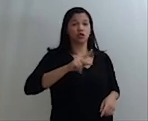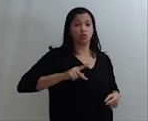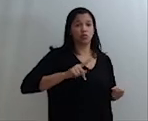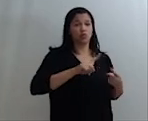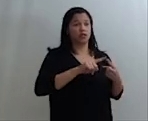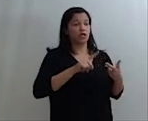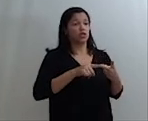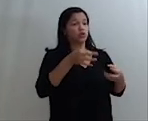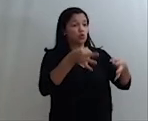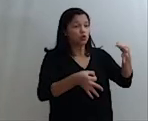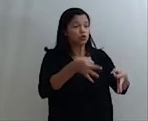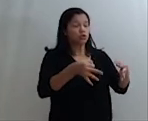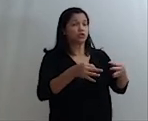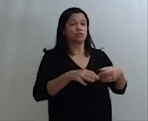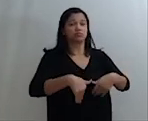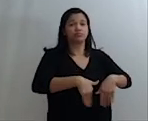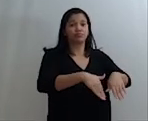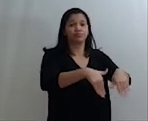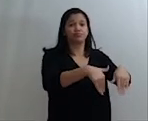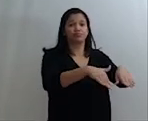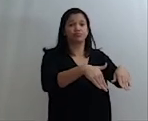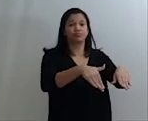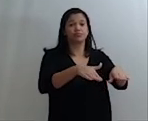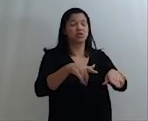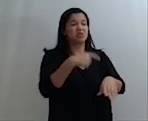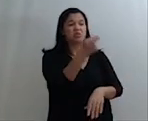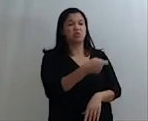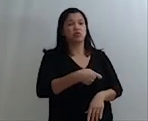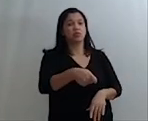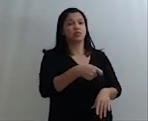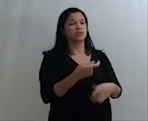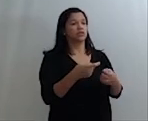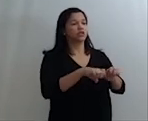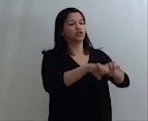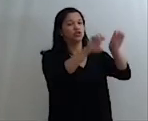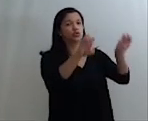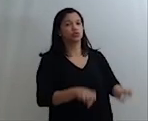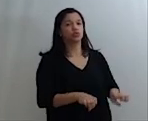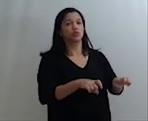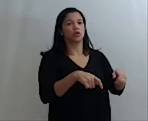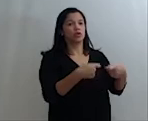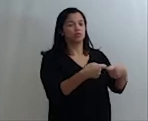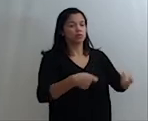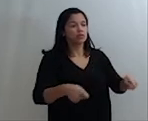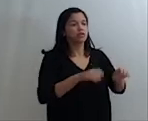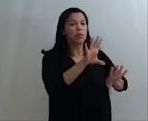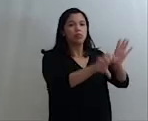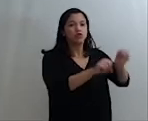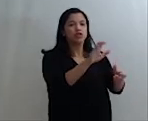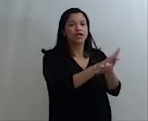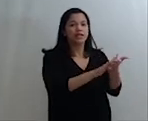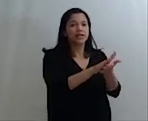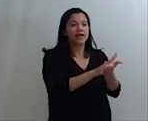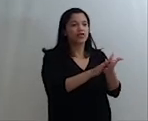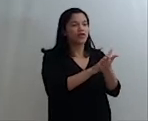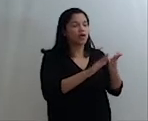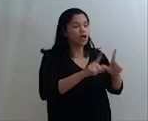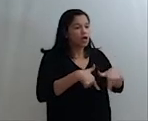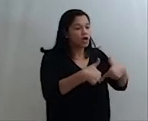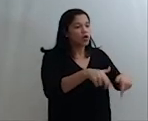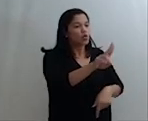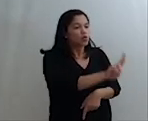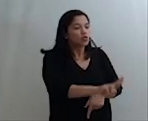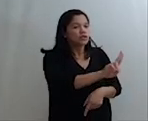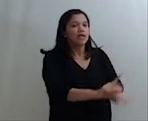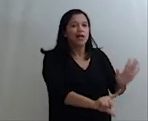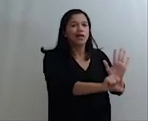continue sem a busca sem sem procurar se estruturar de modo a tornar a aplicar a lei Como ela foi